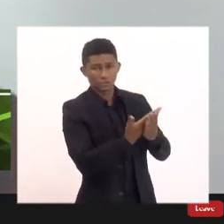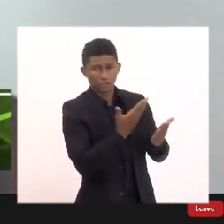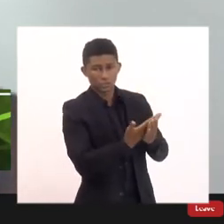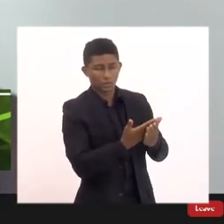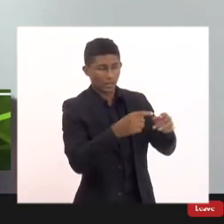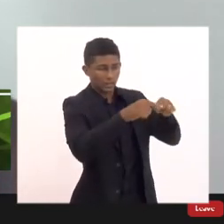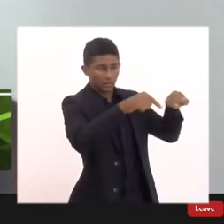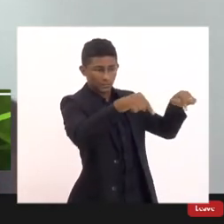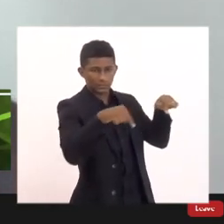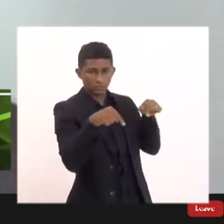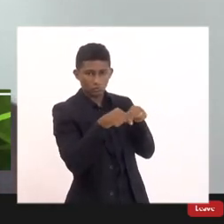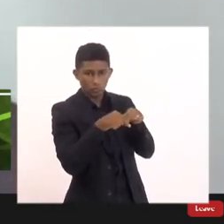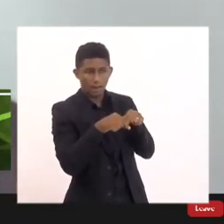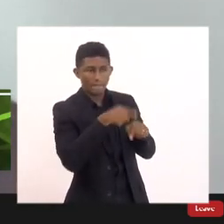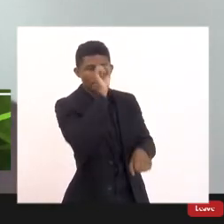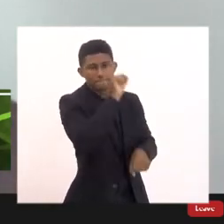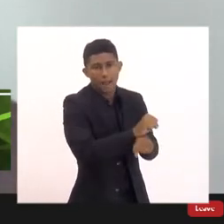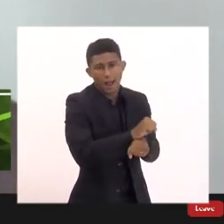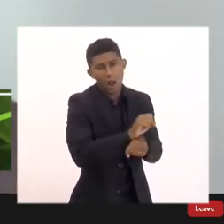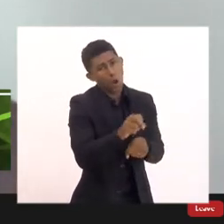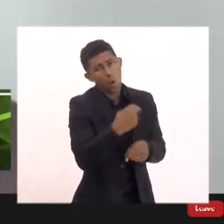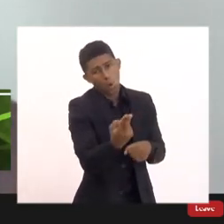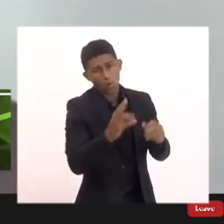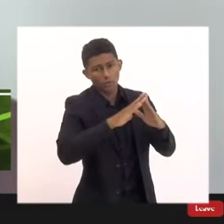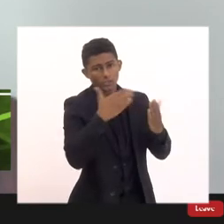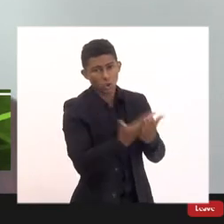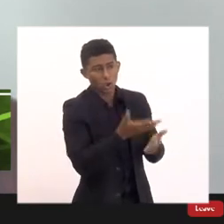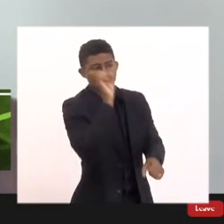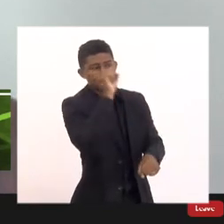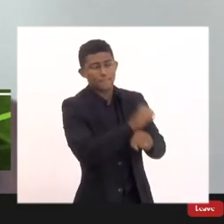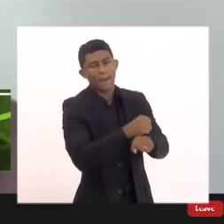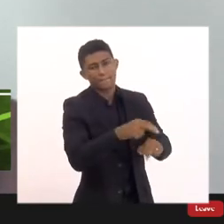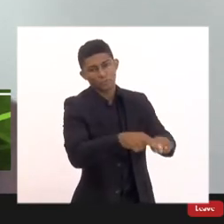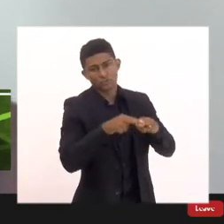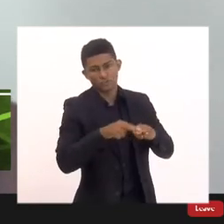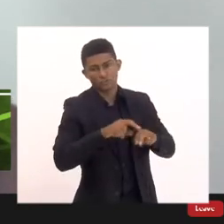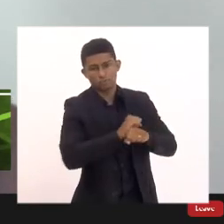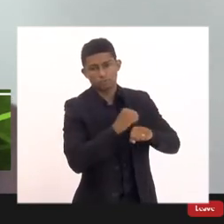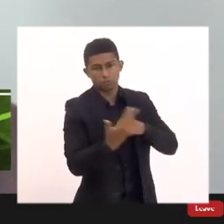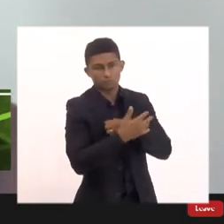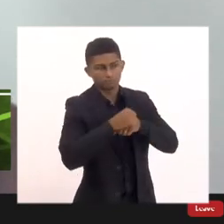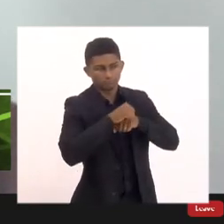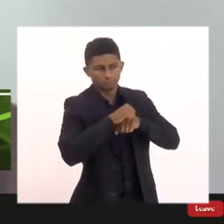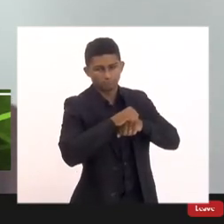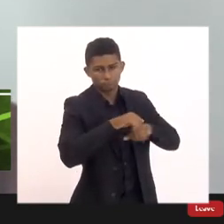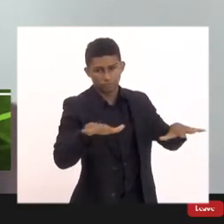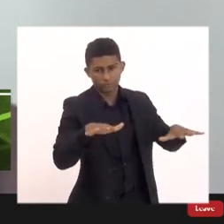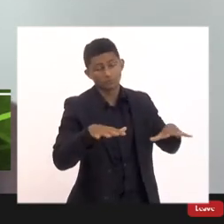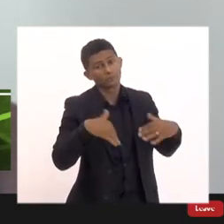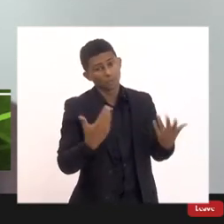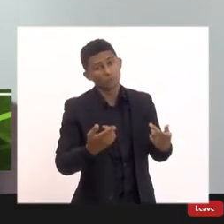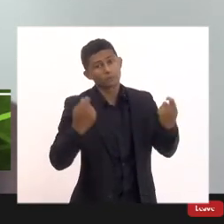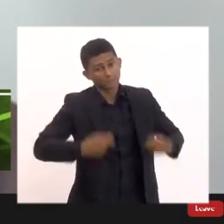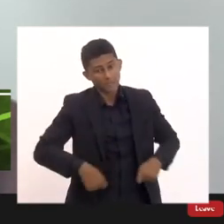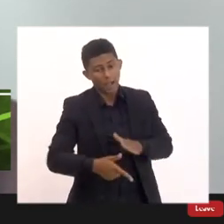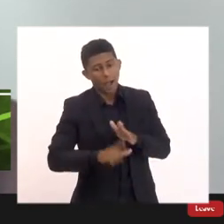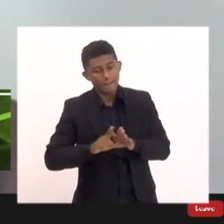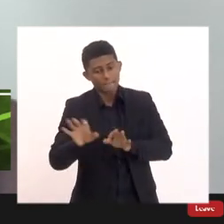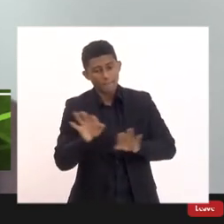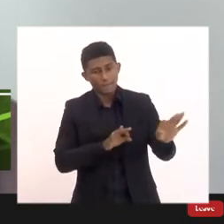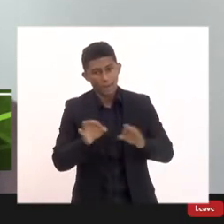precisar entrar nessas atividades remotas aí. Claro que isso não é uma hipótese muito excepcional, mas é necessário saber como